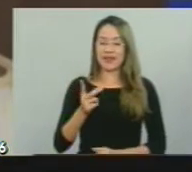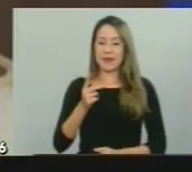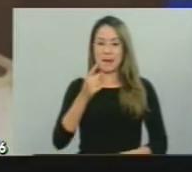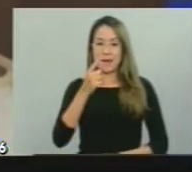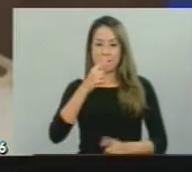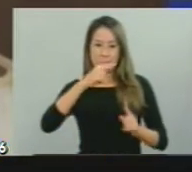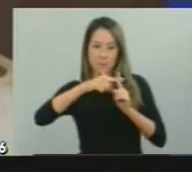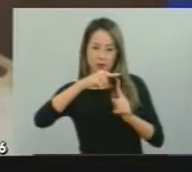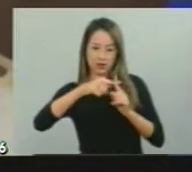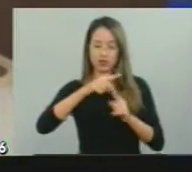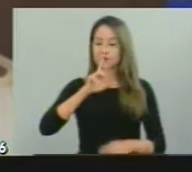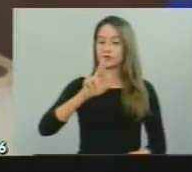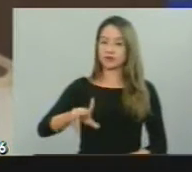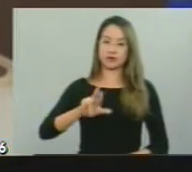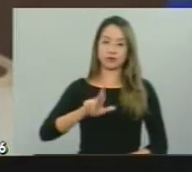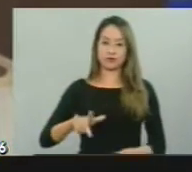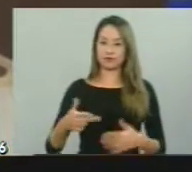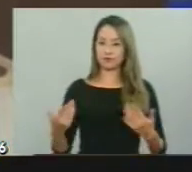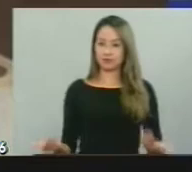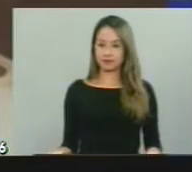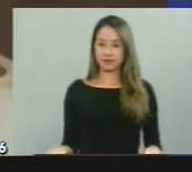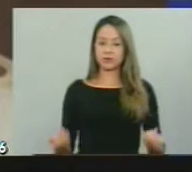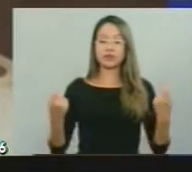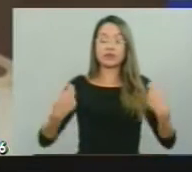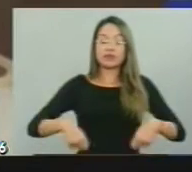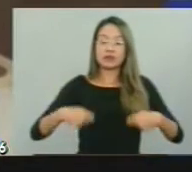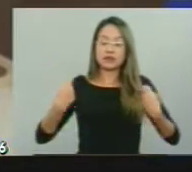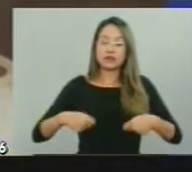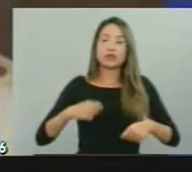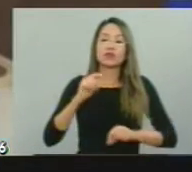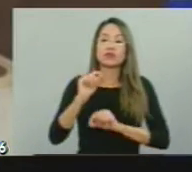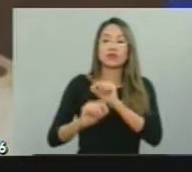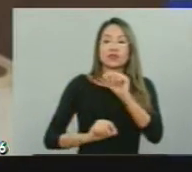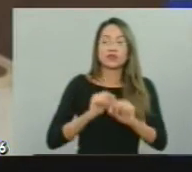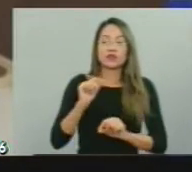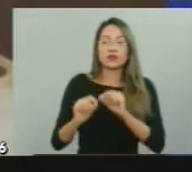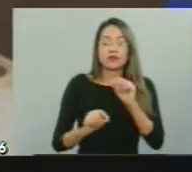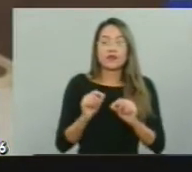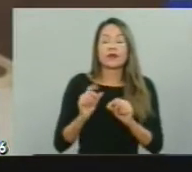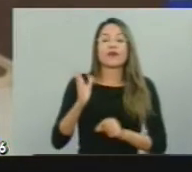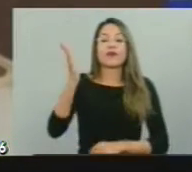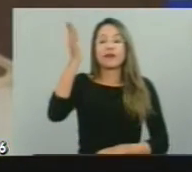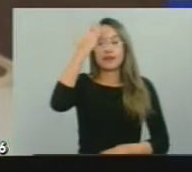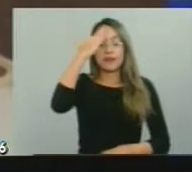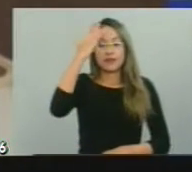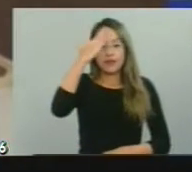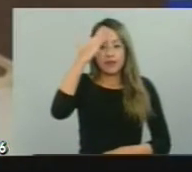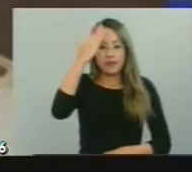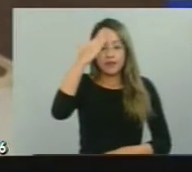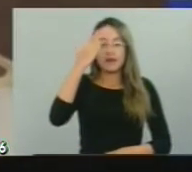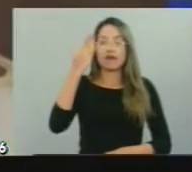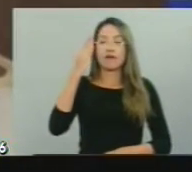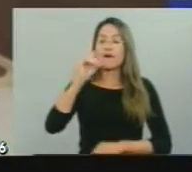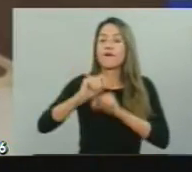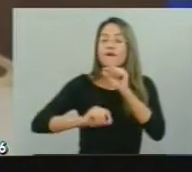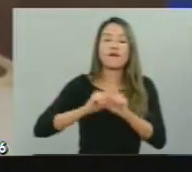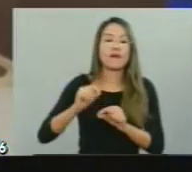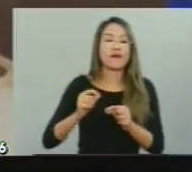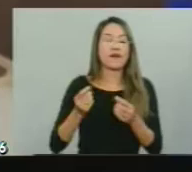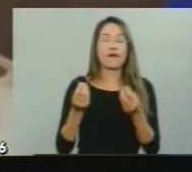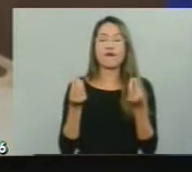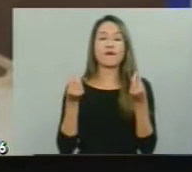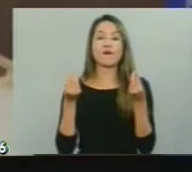nem tenhamos a lupa necessária para compreender a